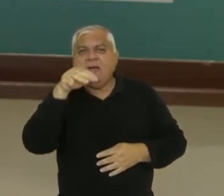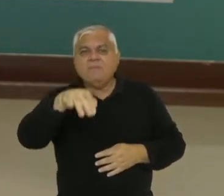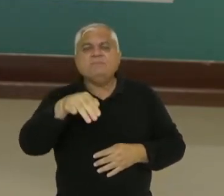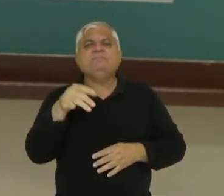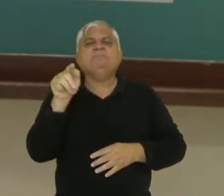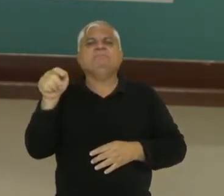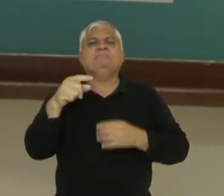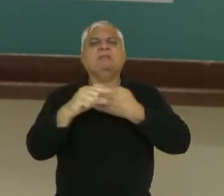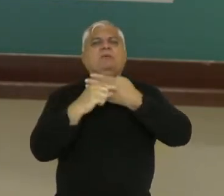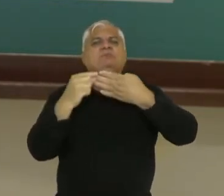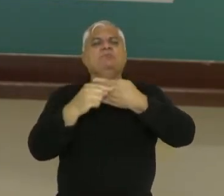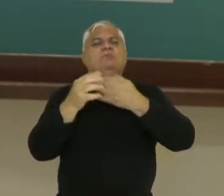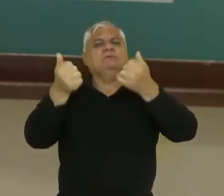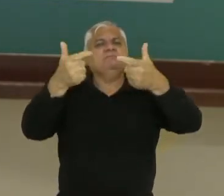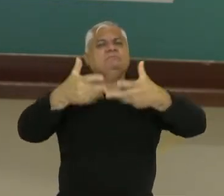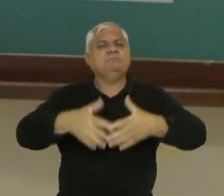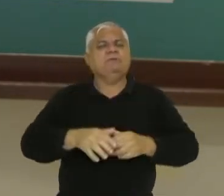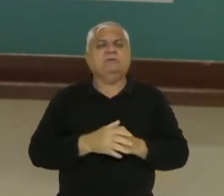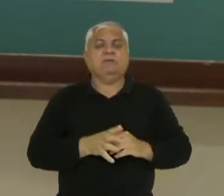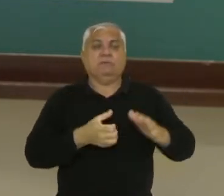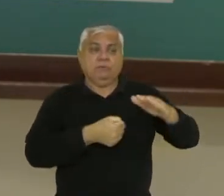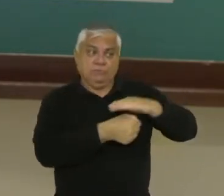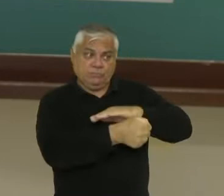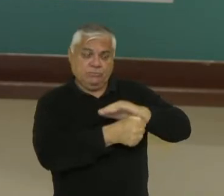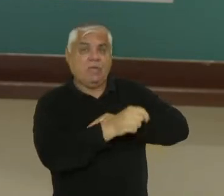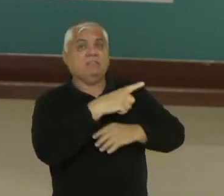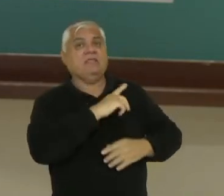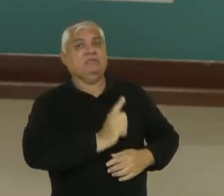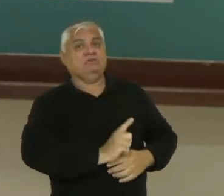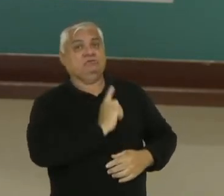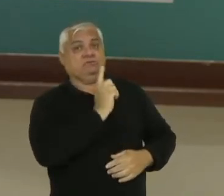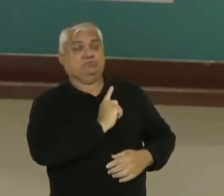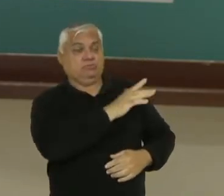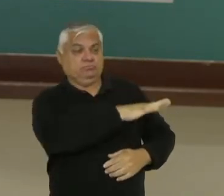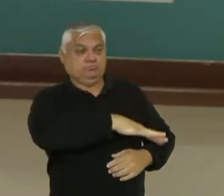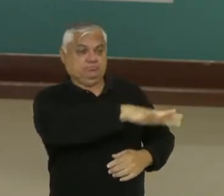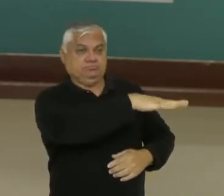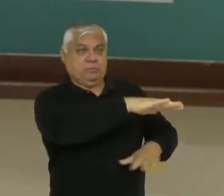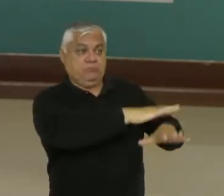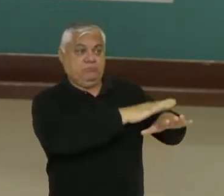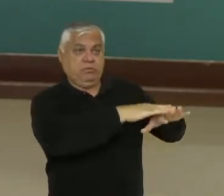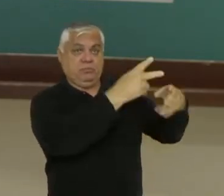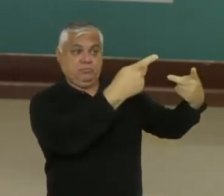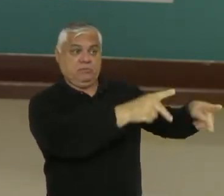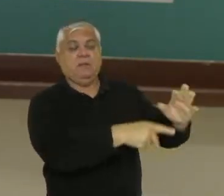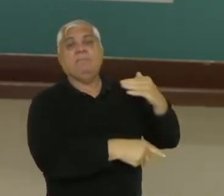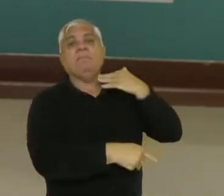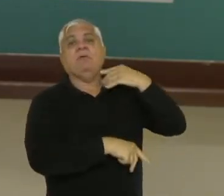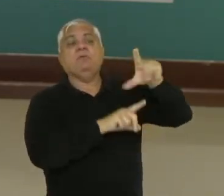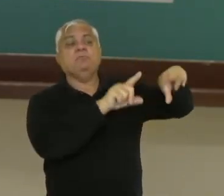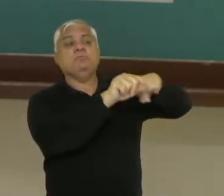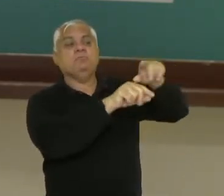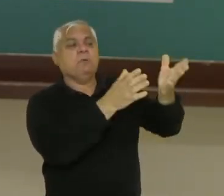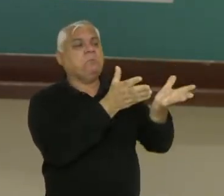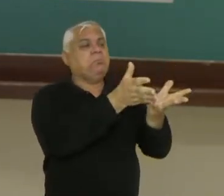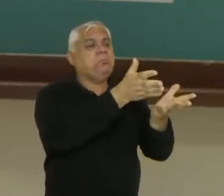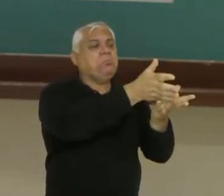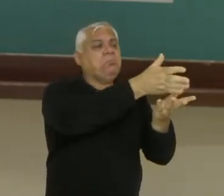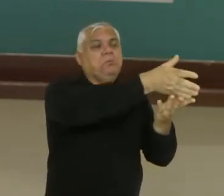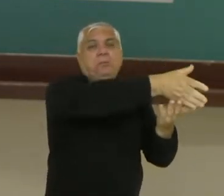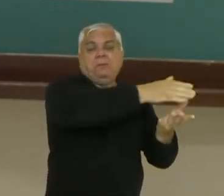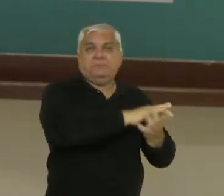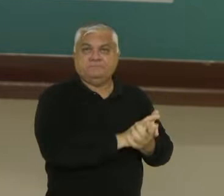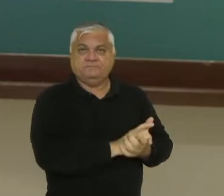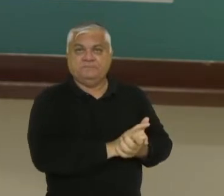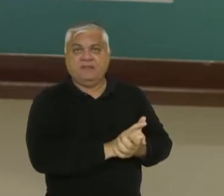conversar a respeito. Fundo de investimento tem gestores que escolhem as melhores ações para fazer parte deles. E